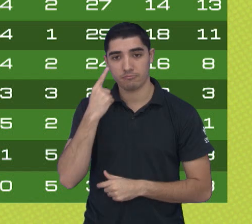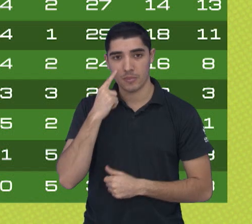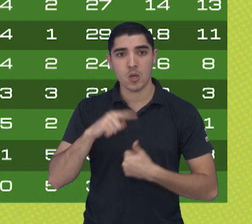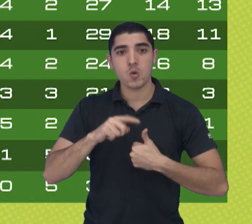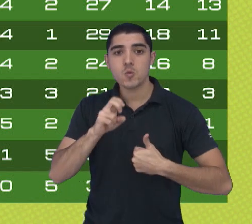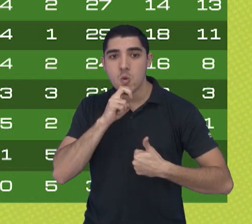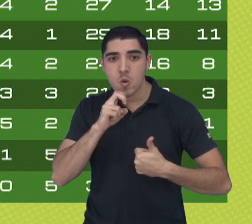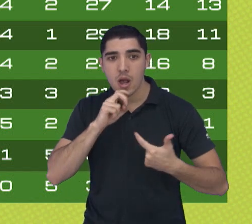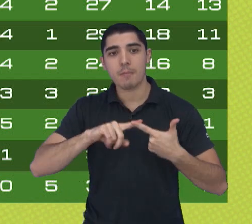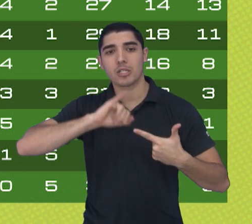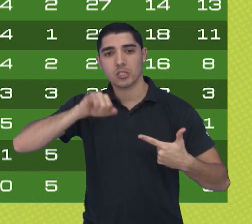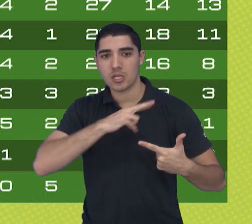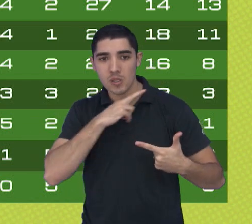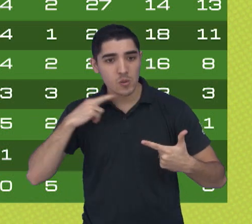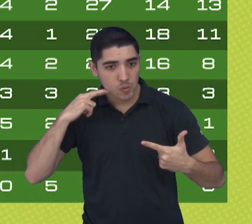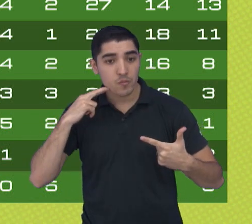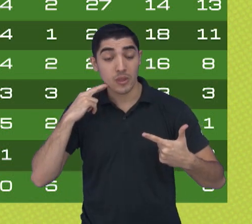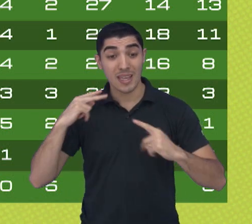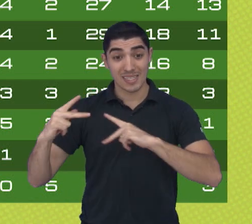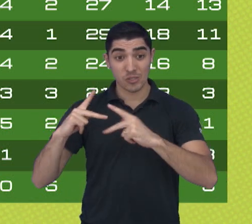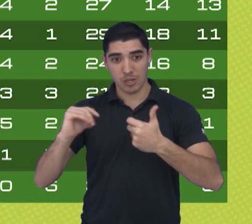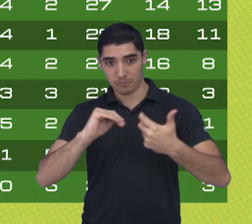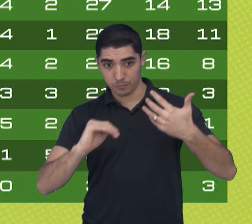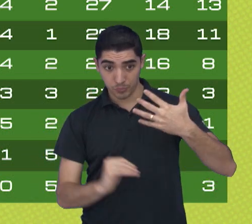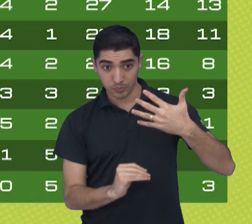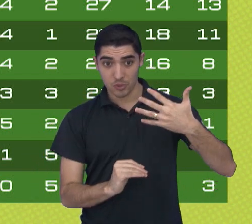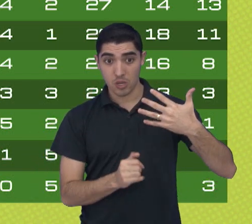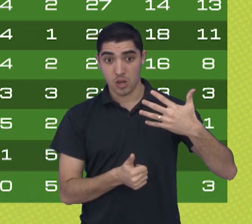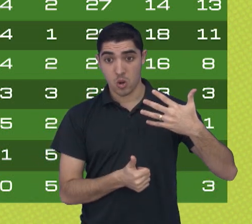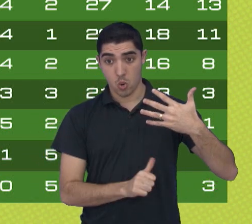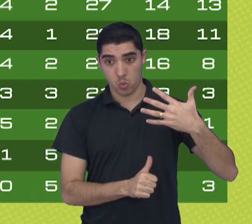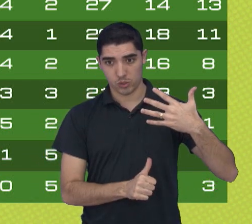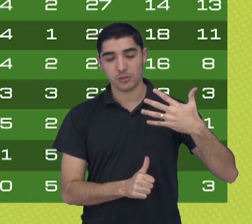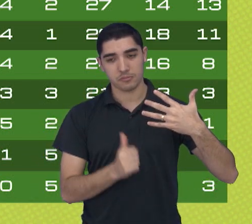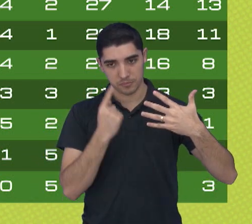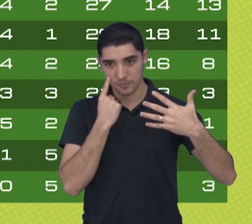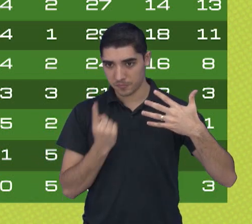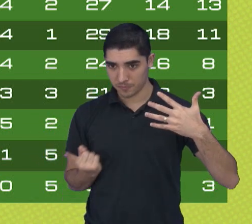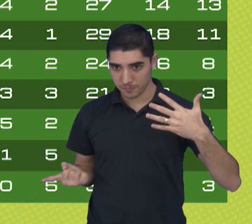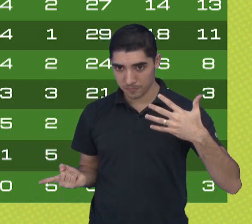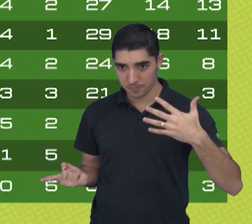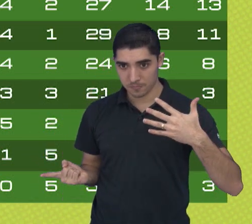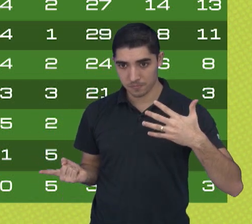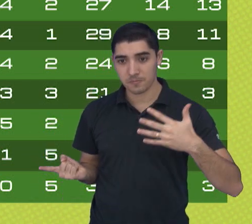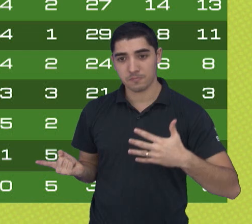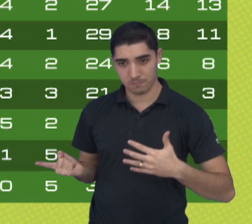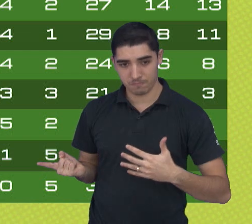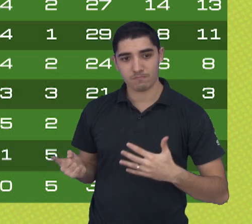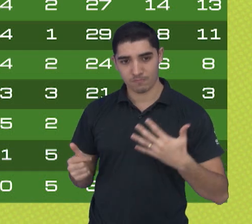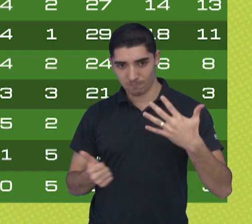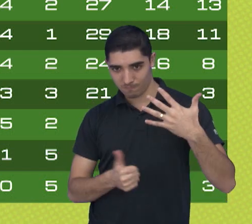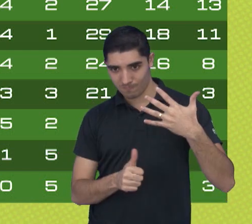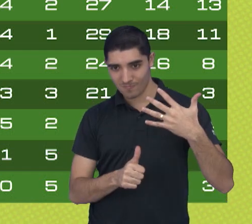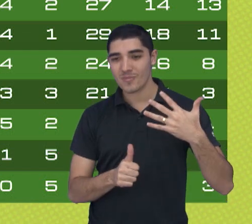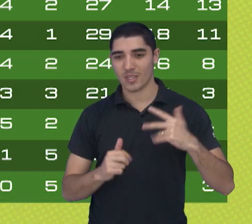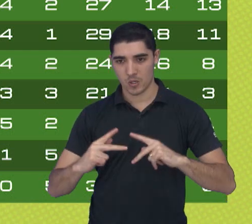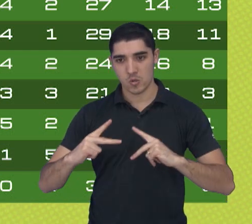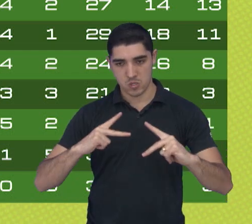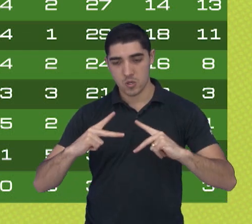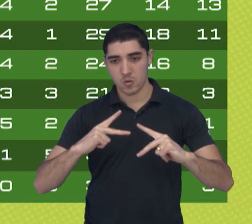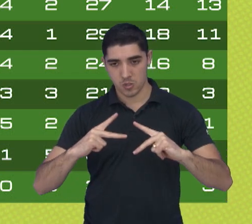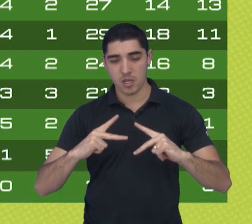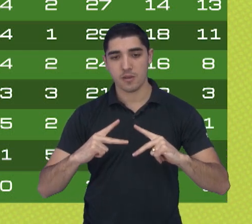por Jaraguá. São José caiu uma posição, é o 11º colocado. Você vê lá embaixo a penúltima posicionamento dentro deste quadro aí da